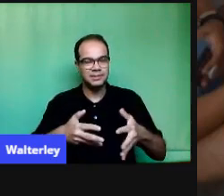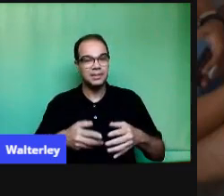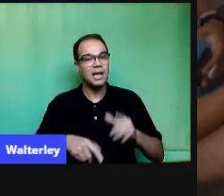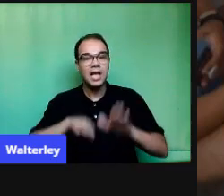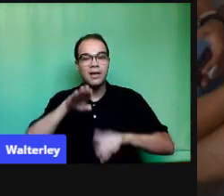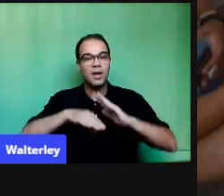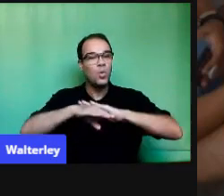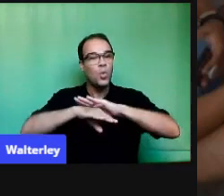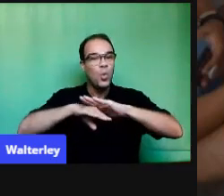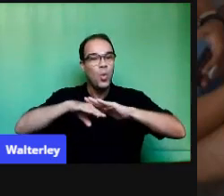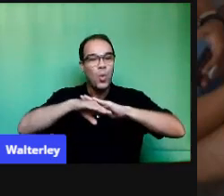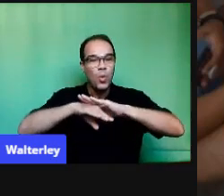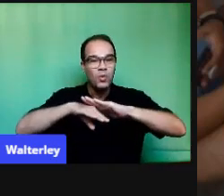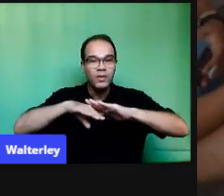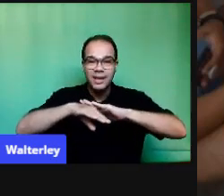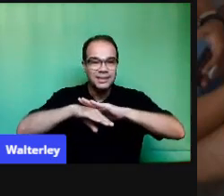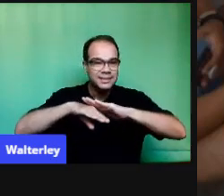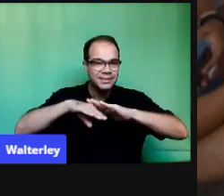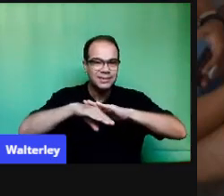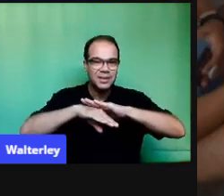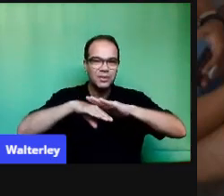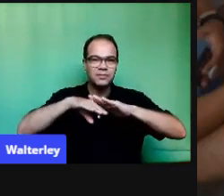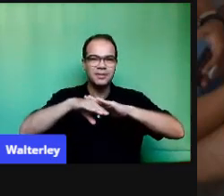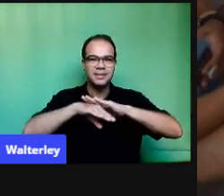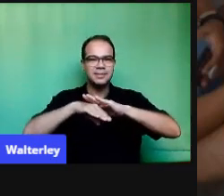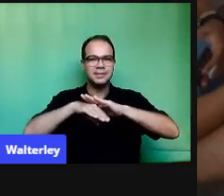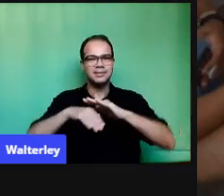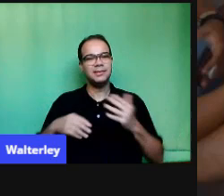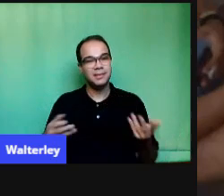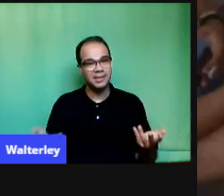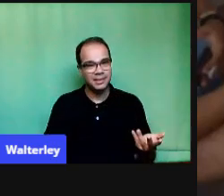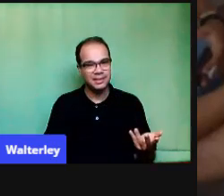Então, compartilha o seu sofrimento.